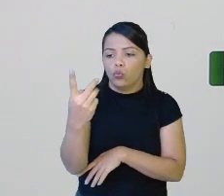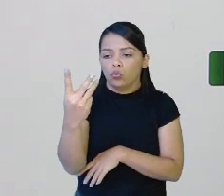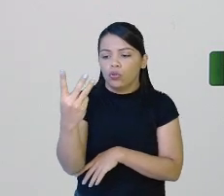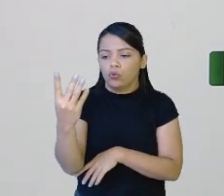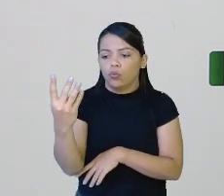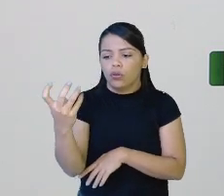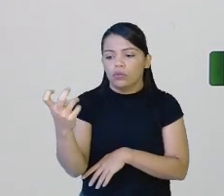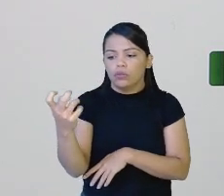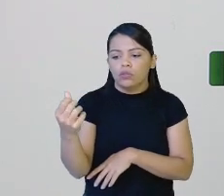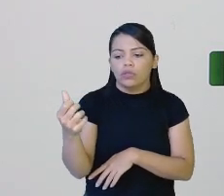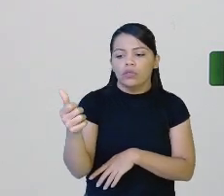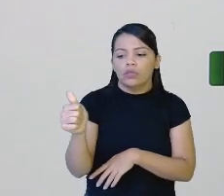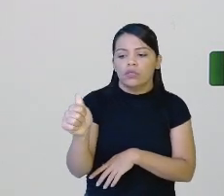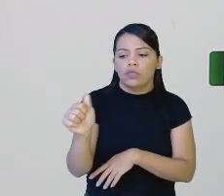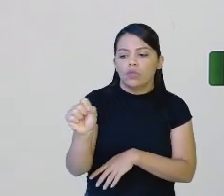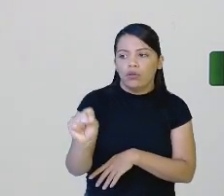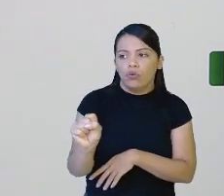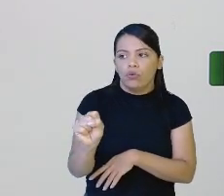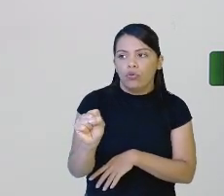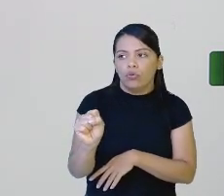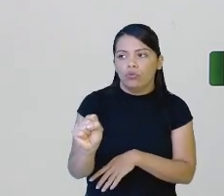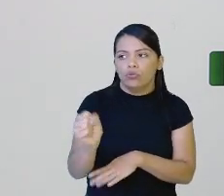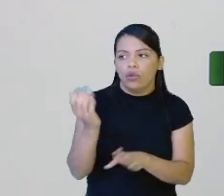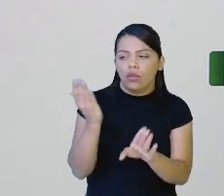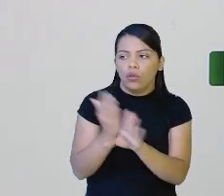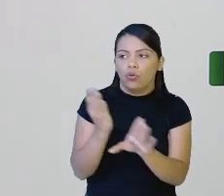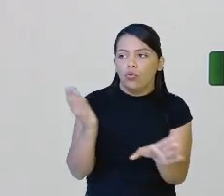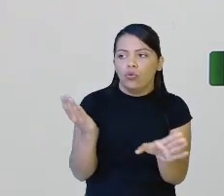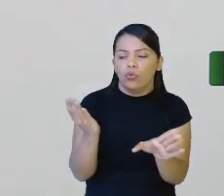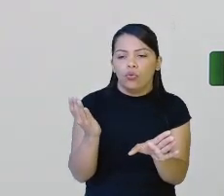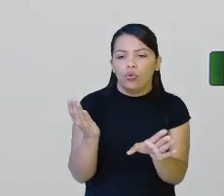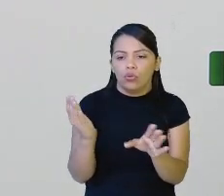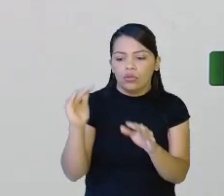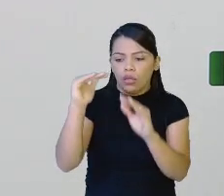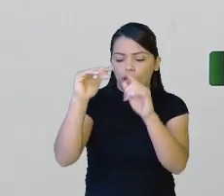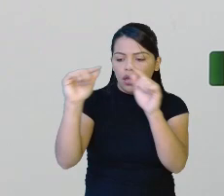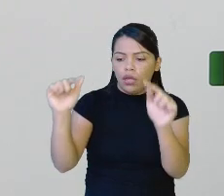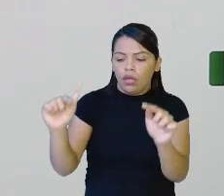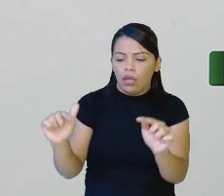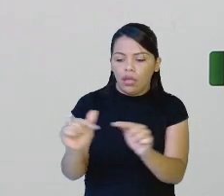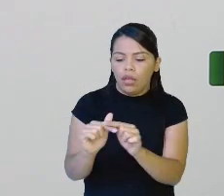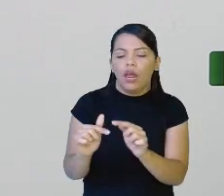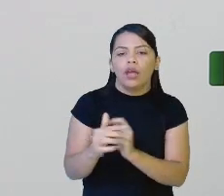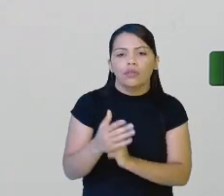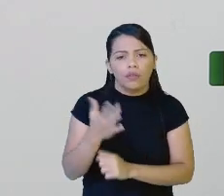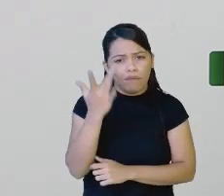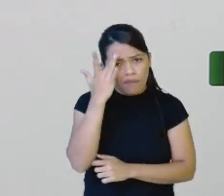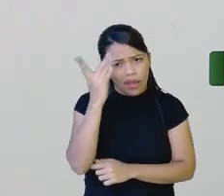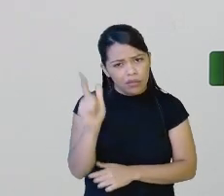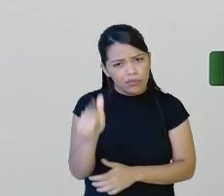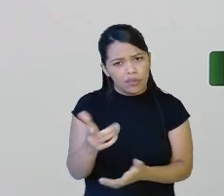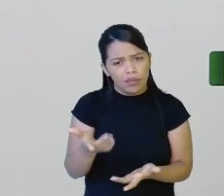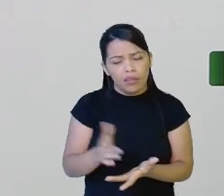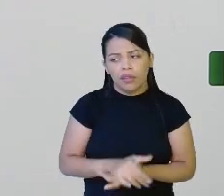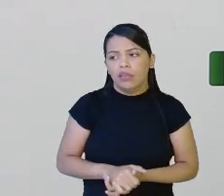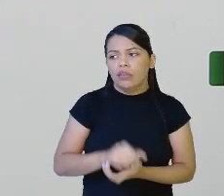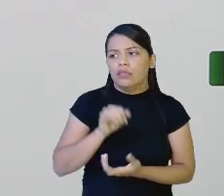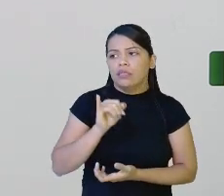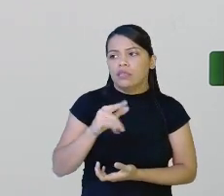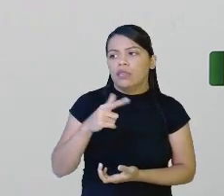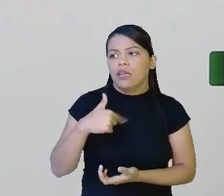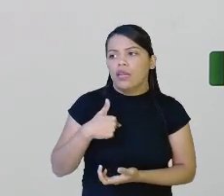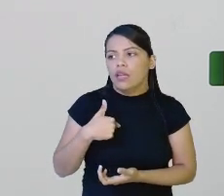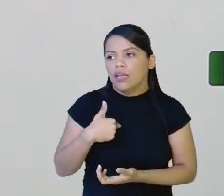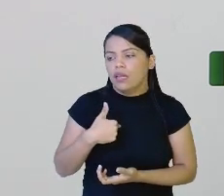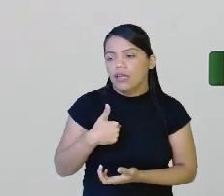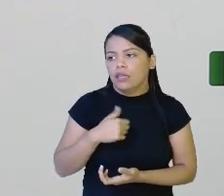5, 6, 7, 8. Já encontrei os lados da minha figura. Fácil, né? Se eu contar a quantidade